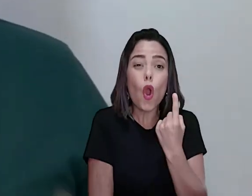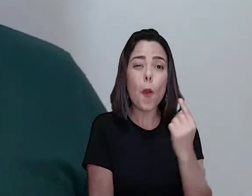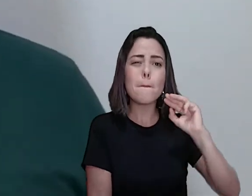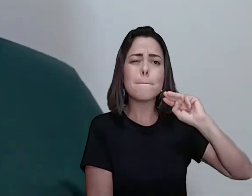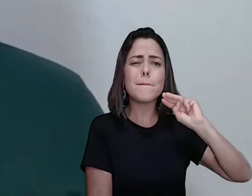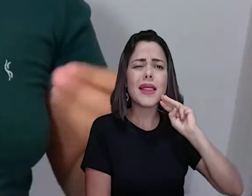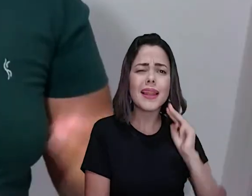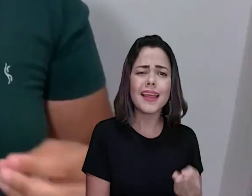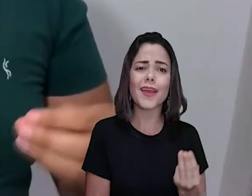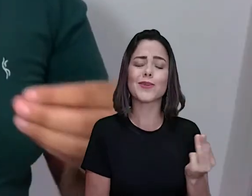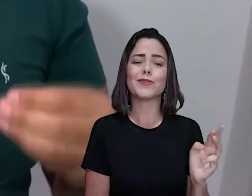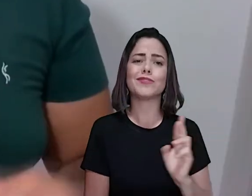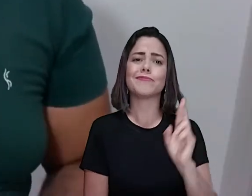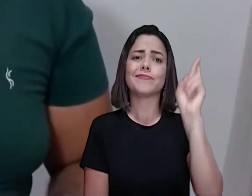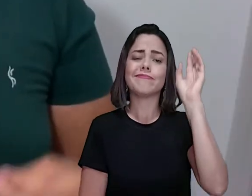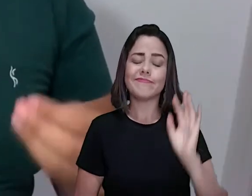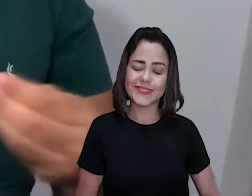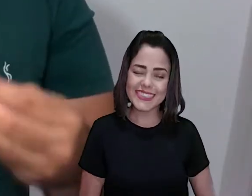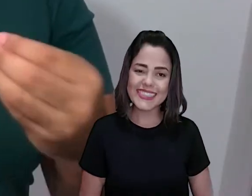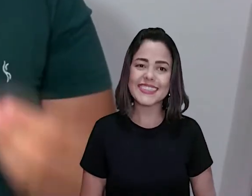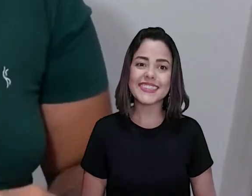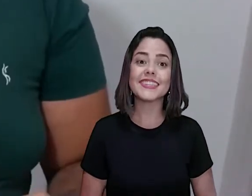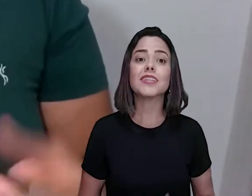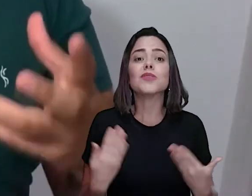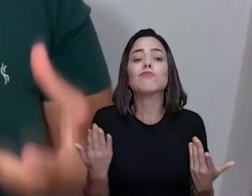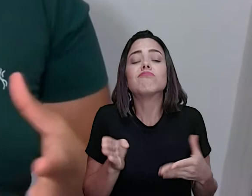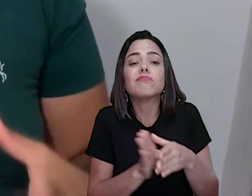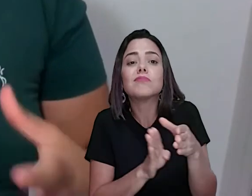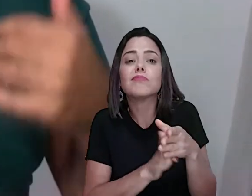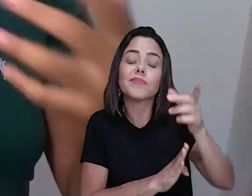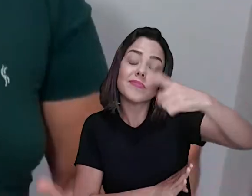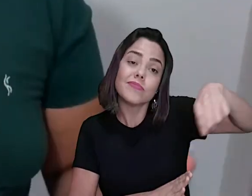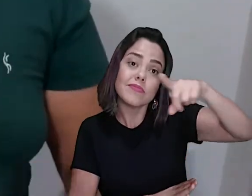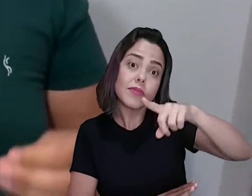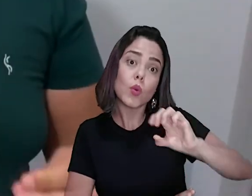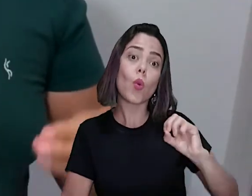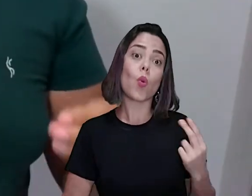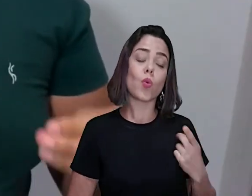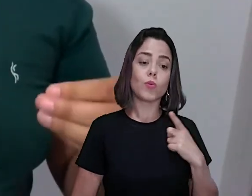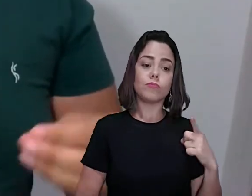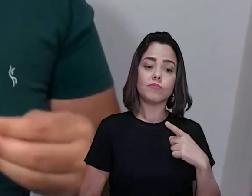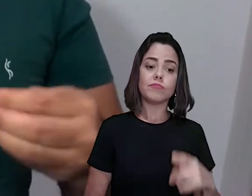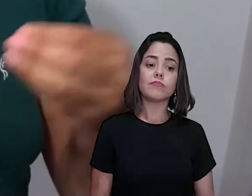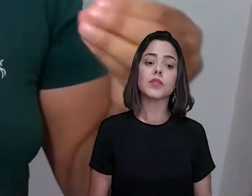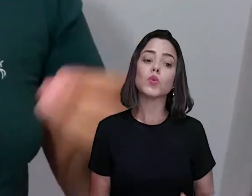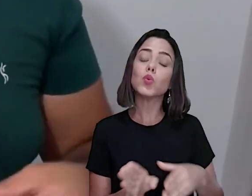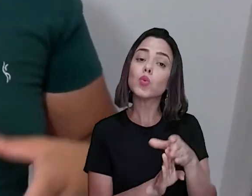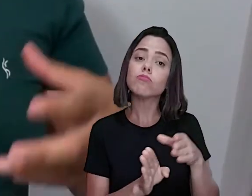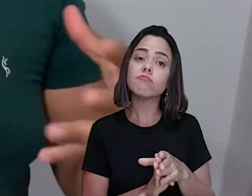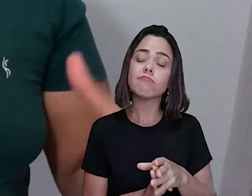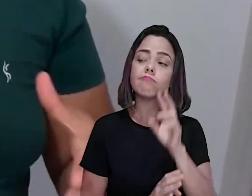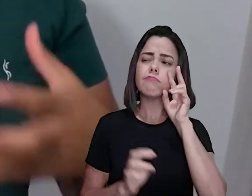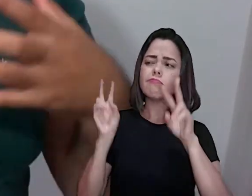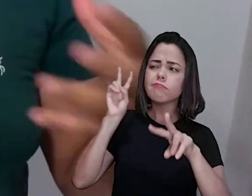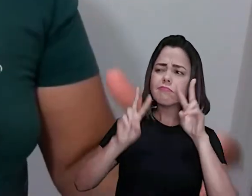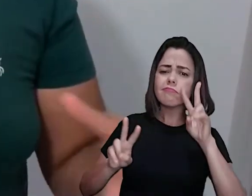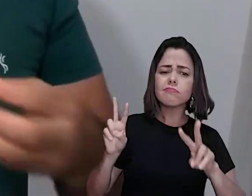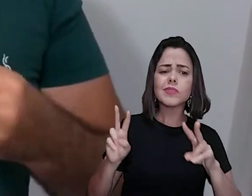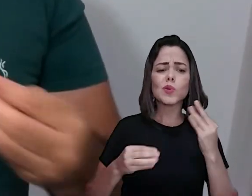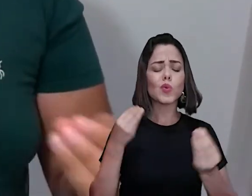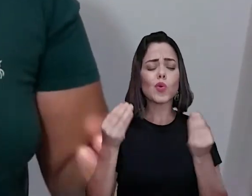milhão. E o que eu aconselho vocês a fazerem ou a terem? Eu aconselho vocês a analisarem o perfil